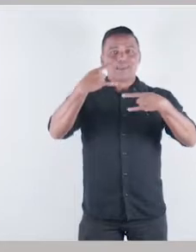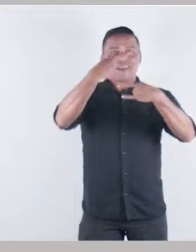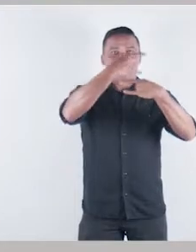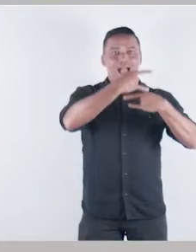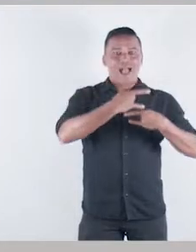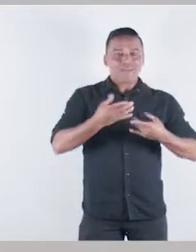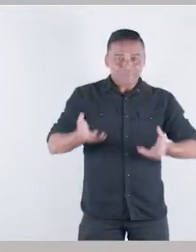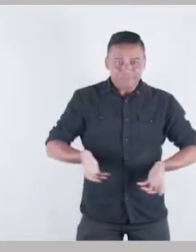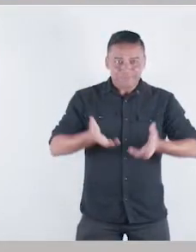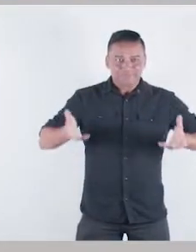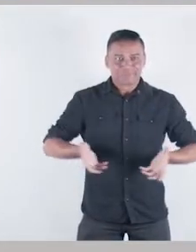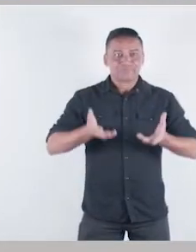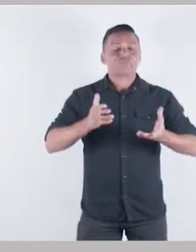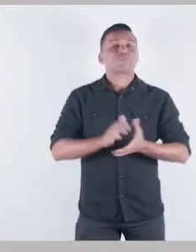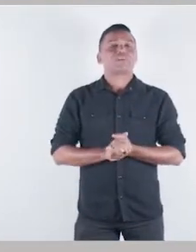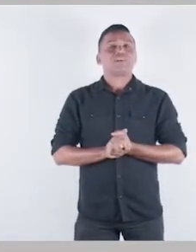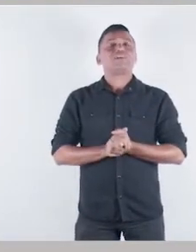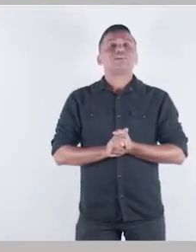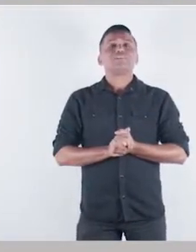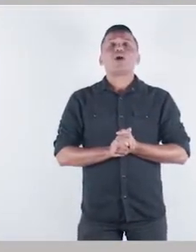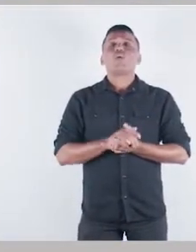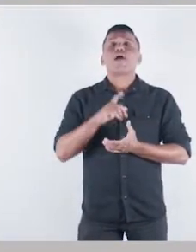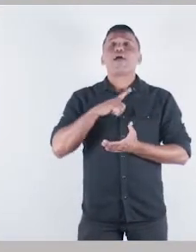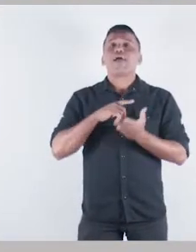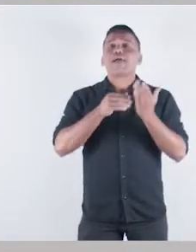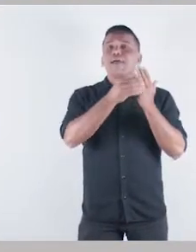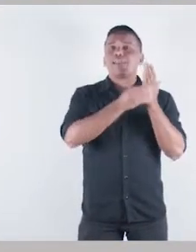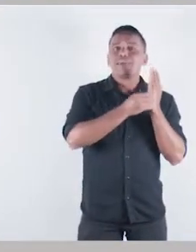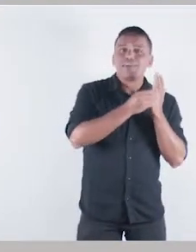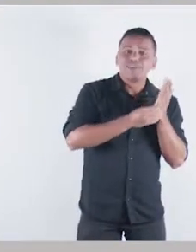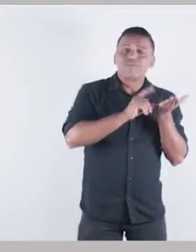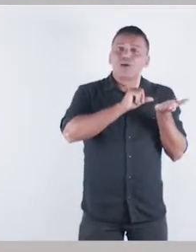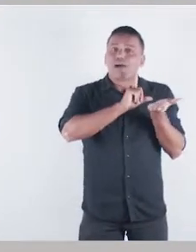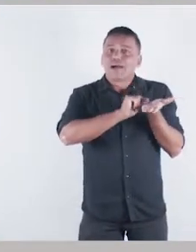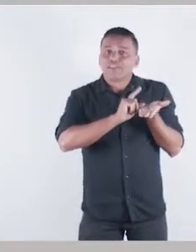um livro de artigos e palestras que eu dei